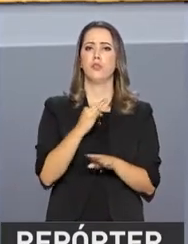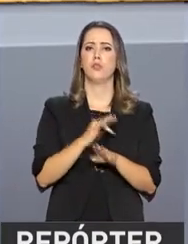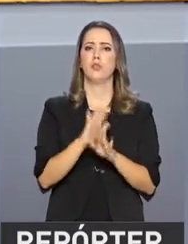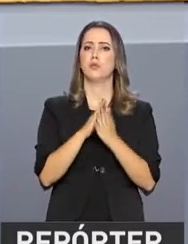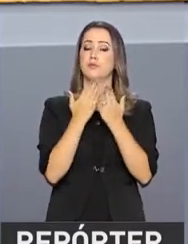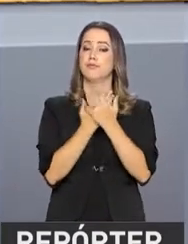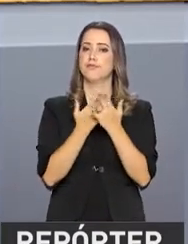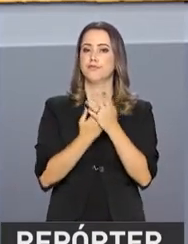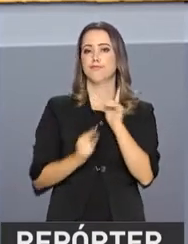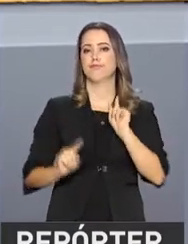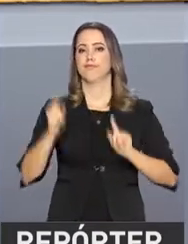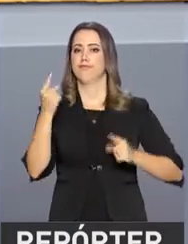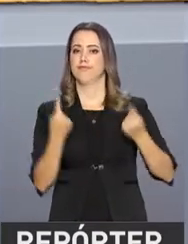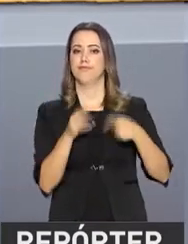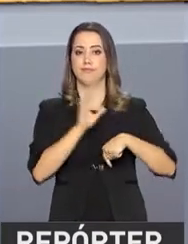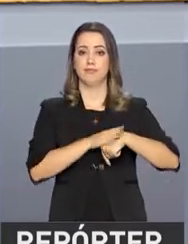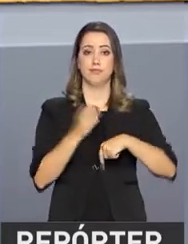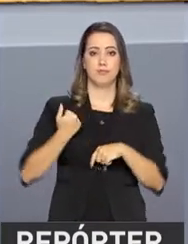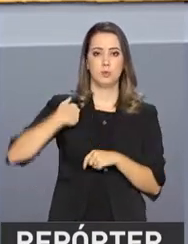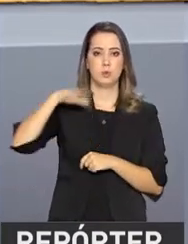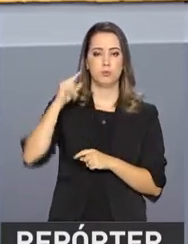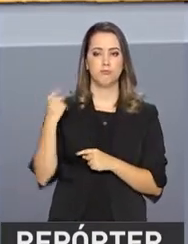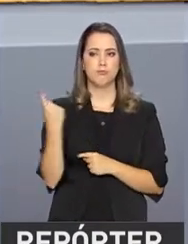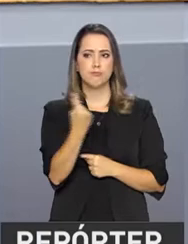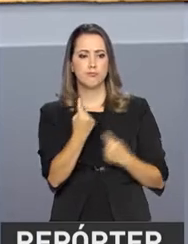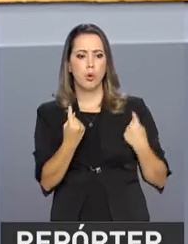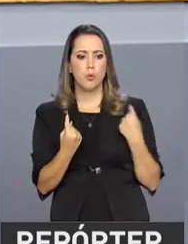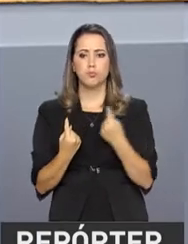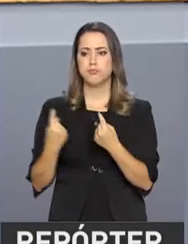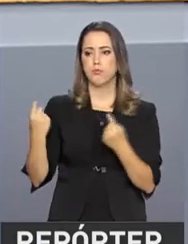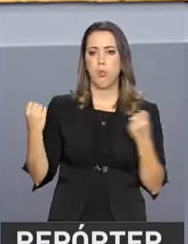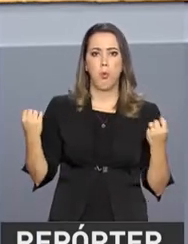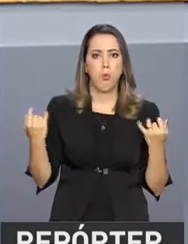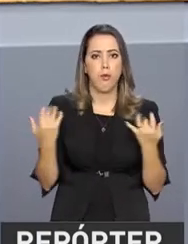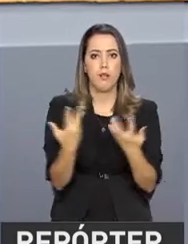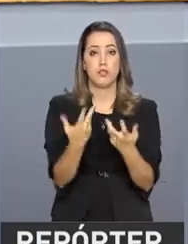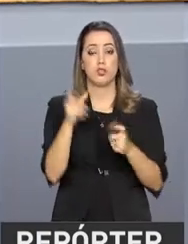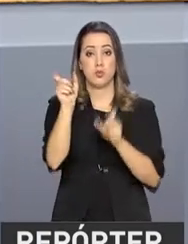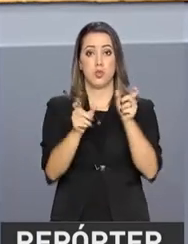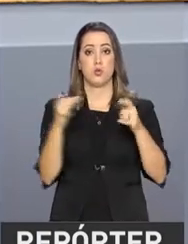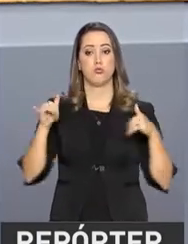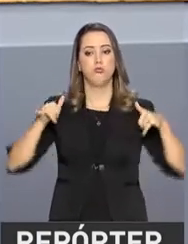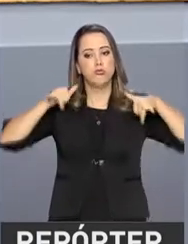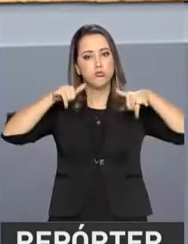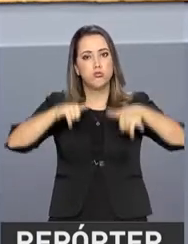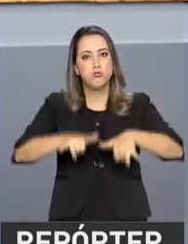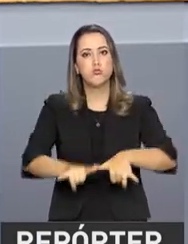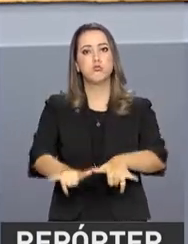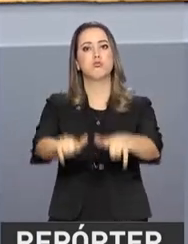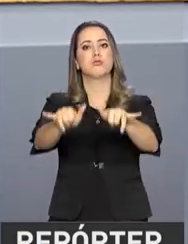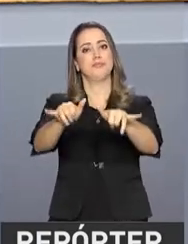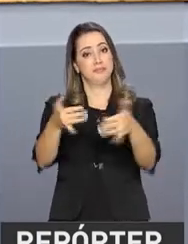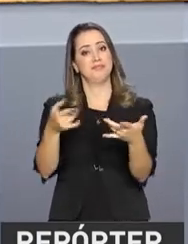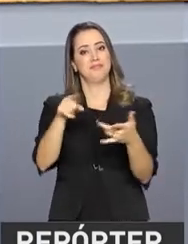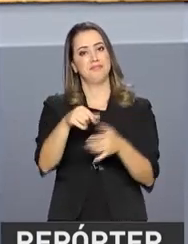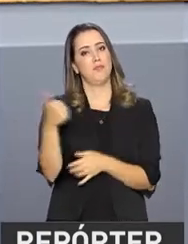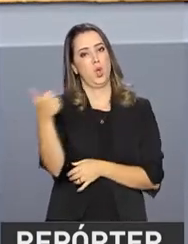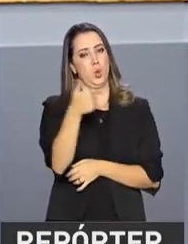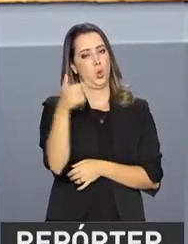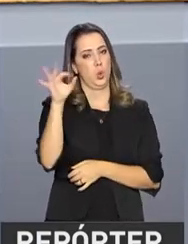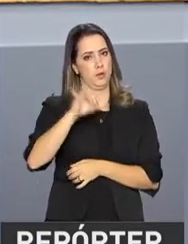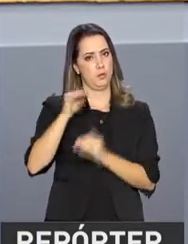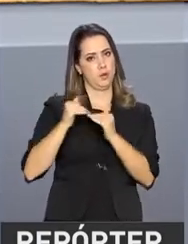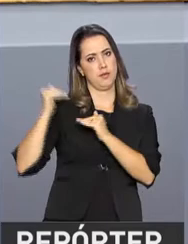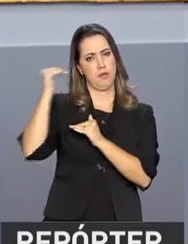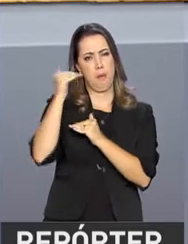carnaval esse é o período de maior movimento nos aeroportos brasileiros mesmo tendo um aumento de 12% no número de passageiros